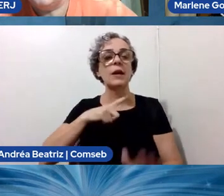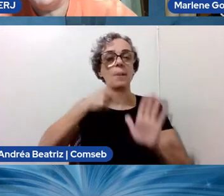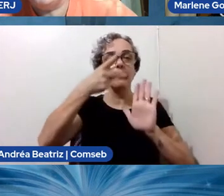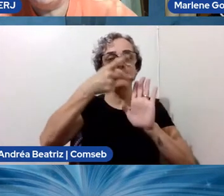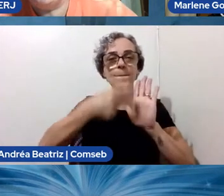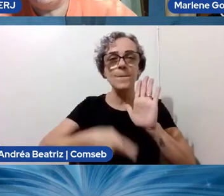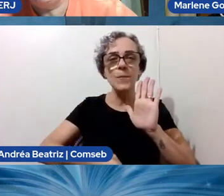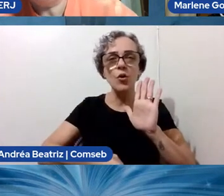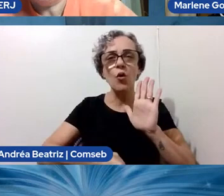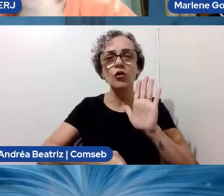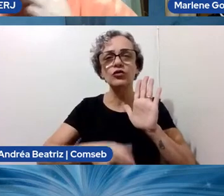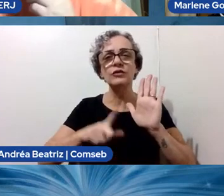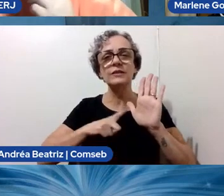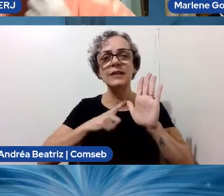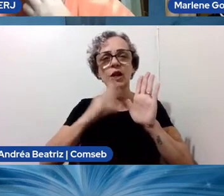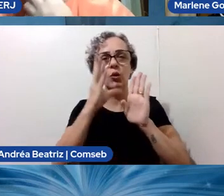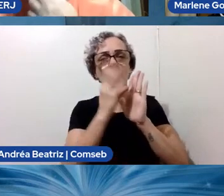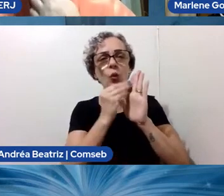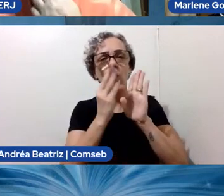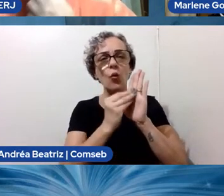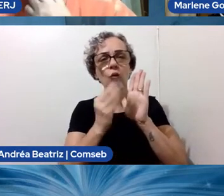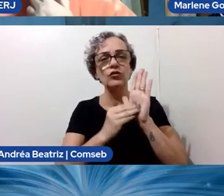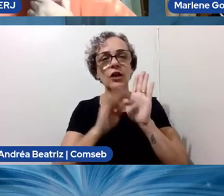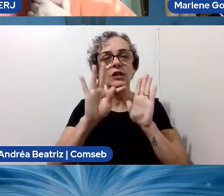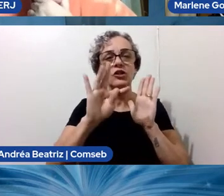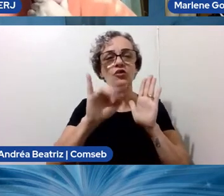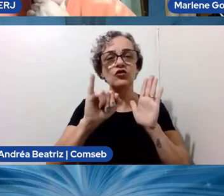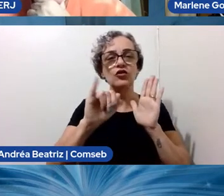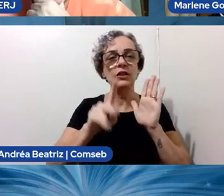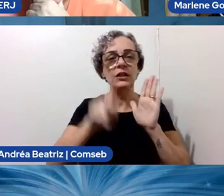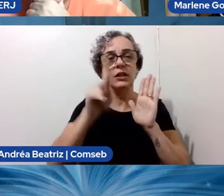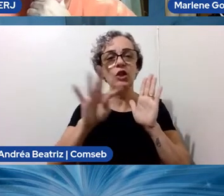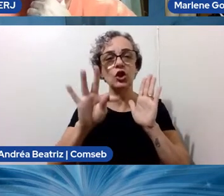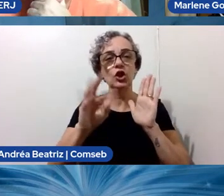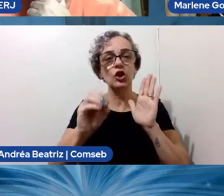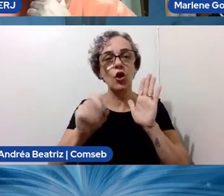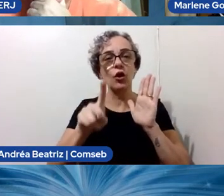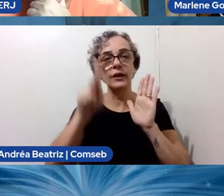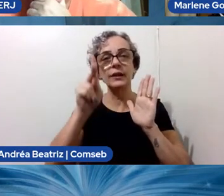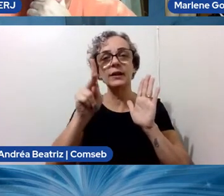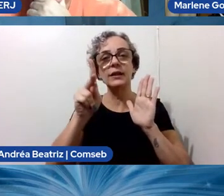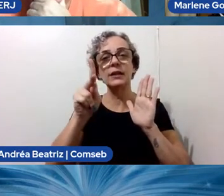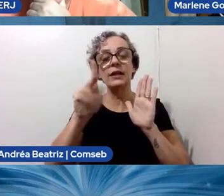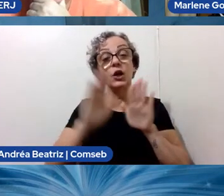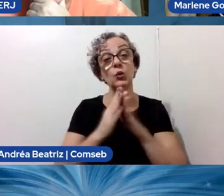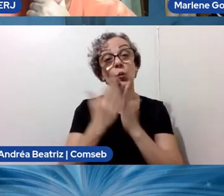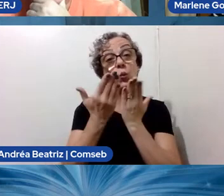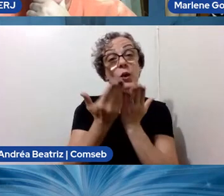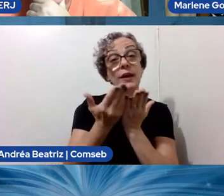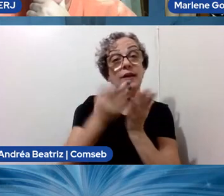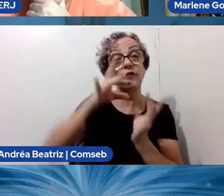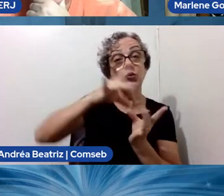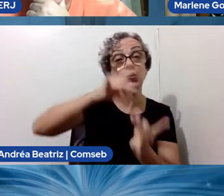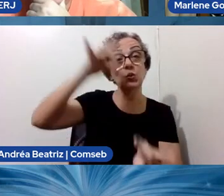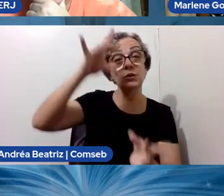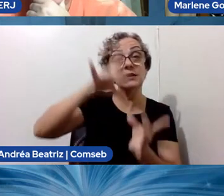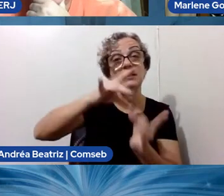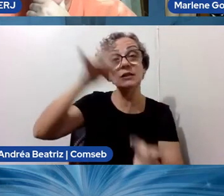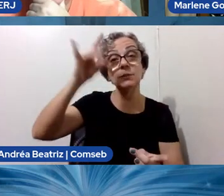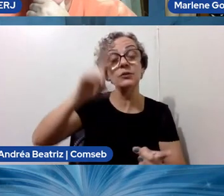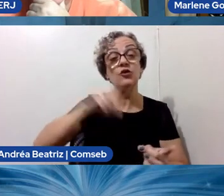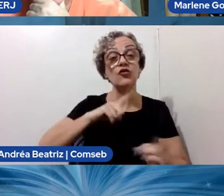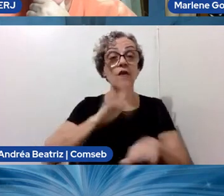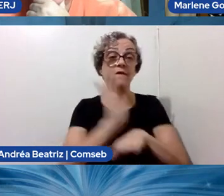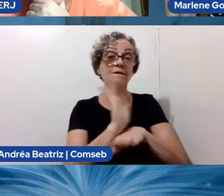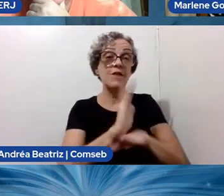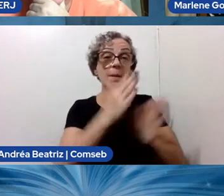criar conteúdo no TikTok sobre o Livro dos Espíritos. O que nós achamos dessa ideia? Seriam vídeos sequenciais da